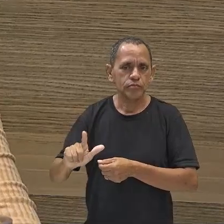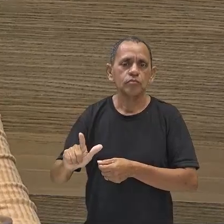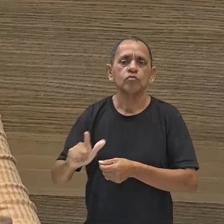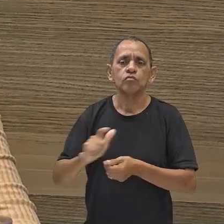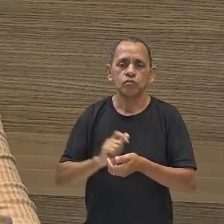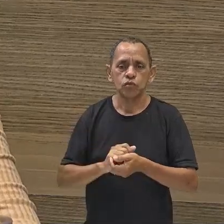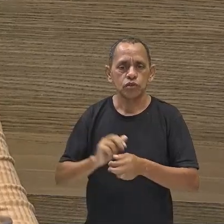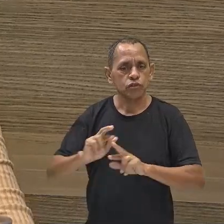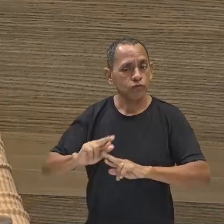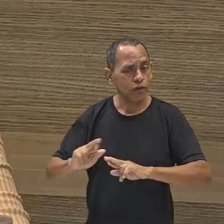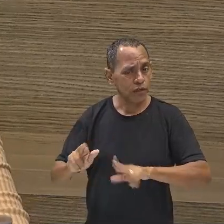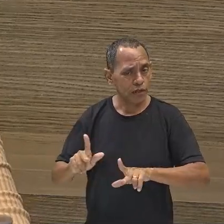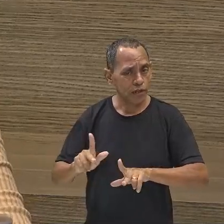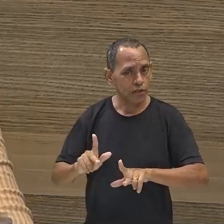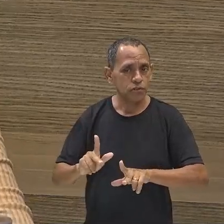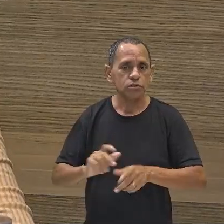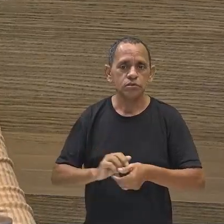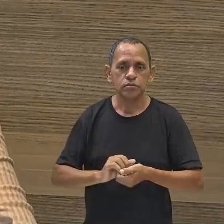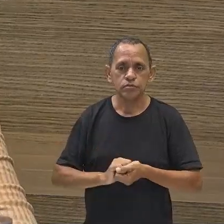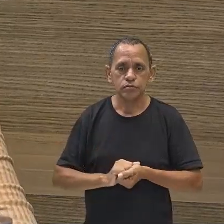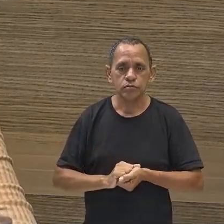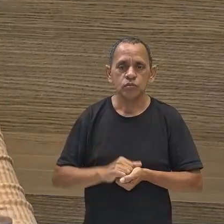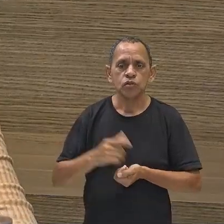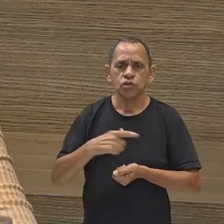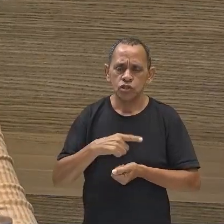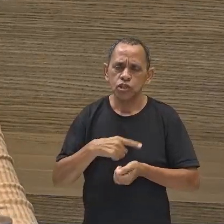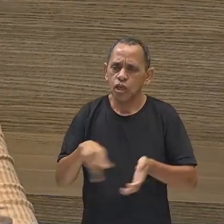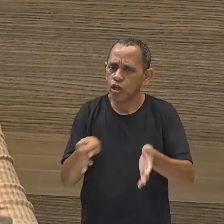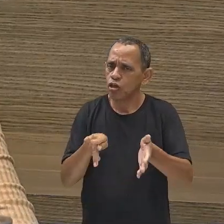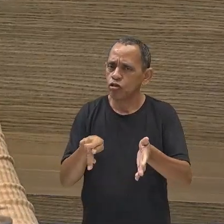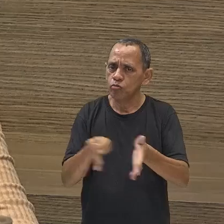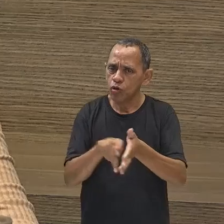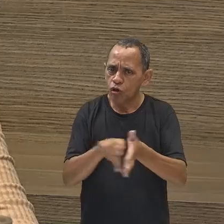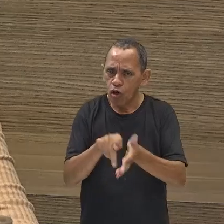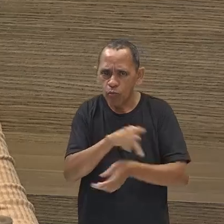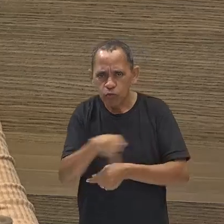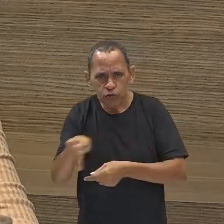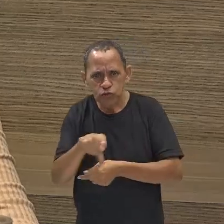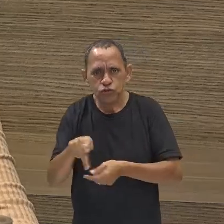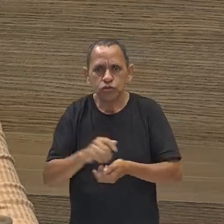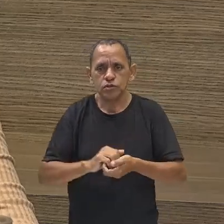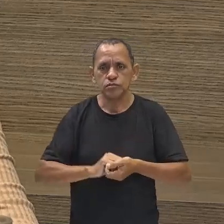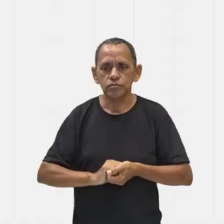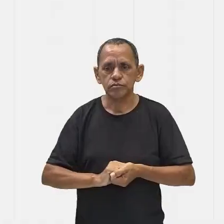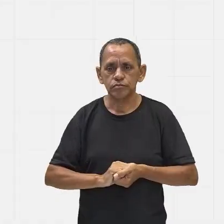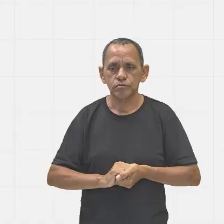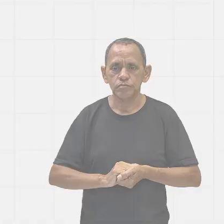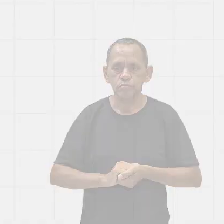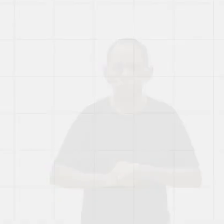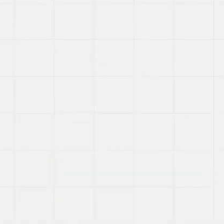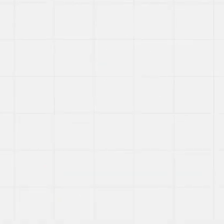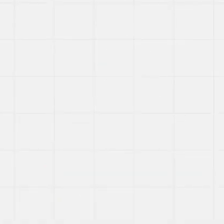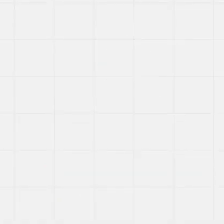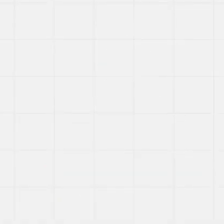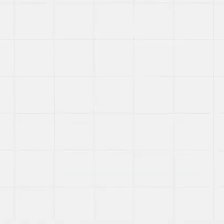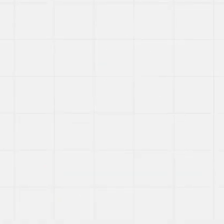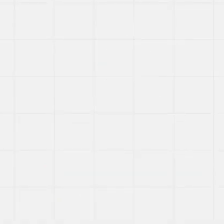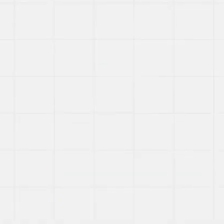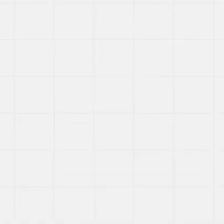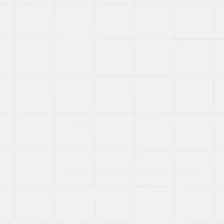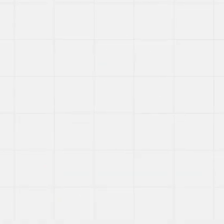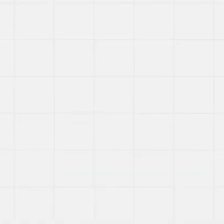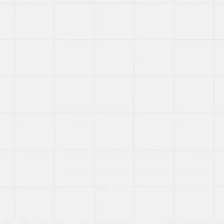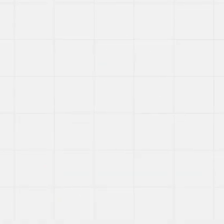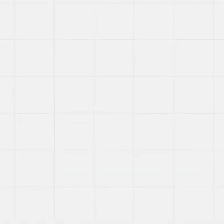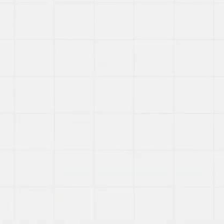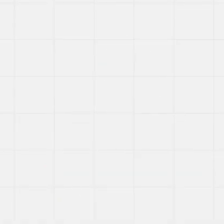usar sempre, porque aí ele vai estar sempre conectado no canal correto. Seguindo, a gente traz aí a interface, né,